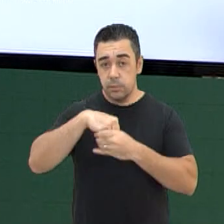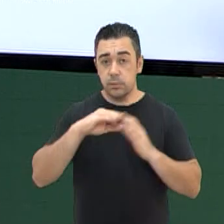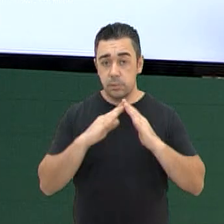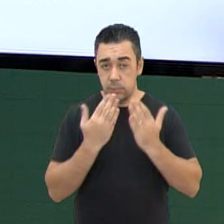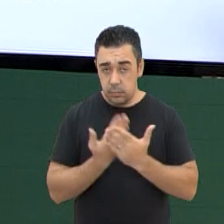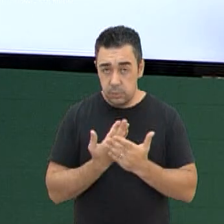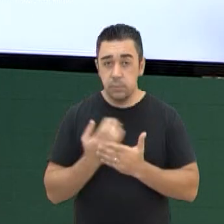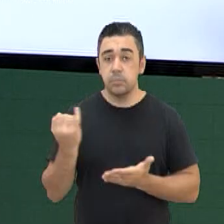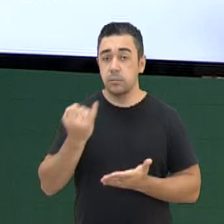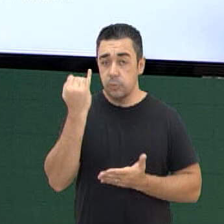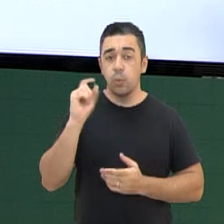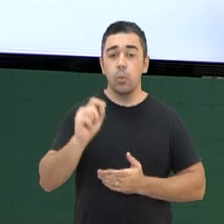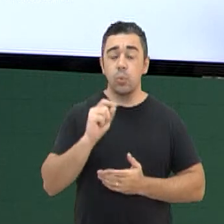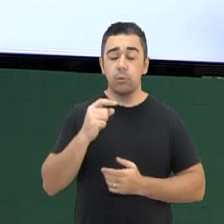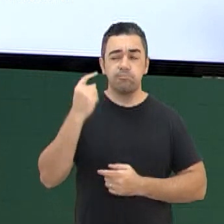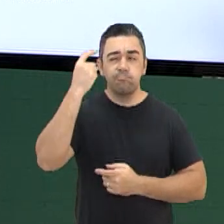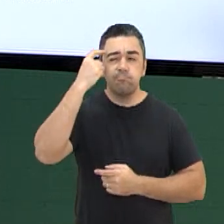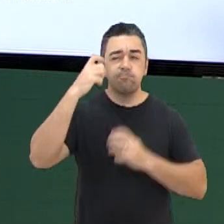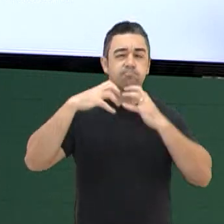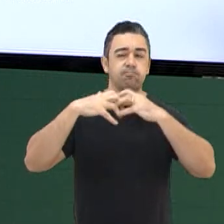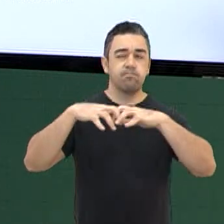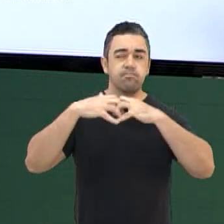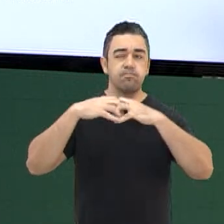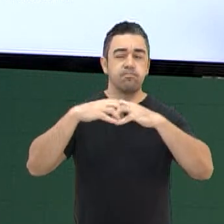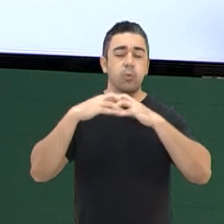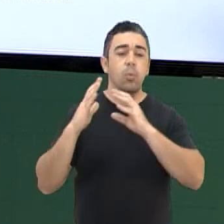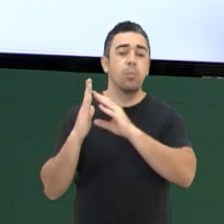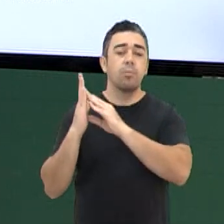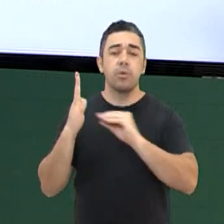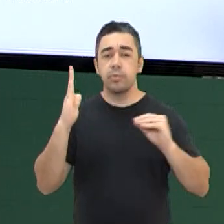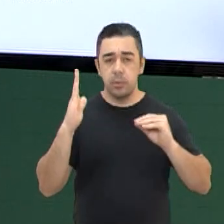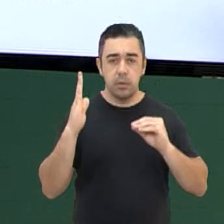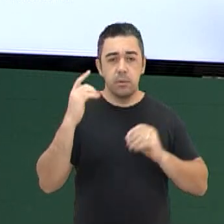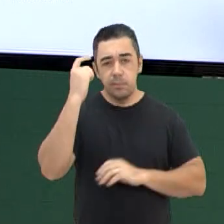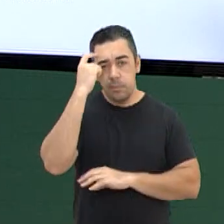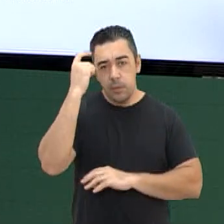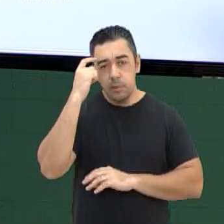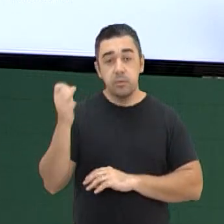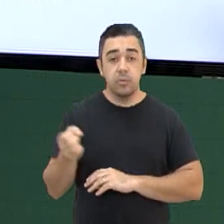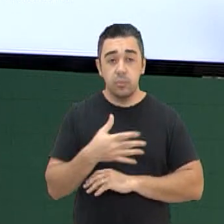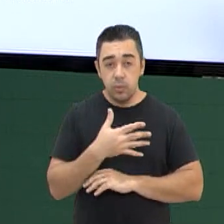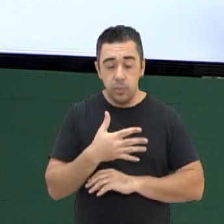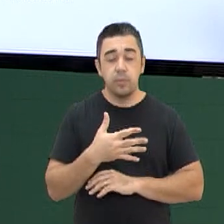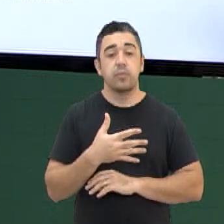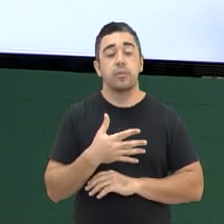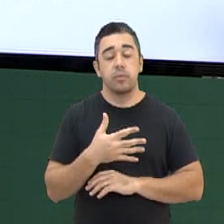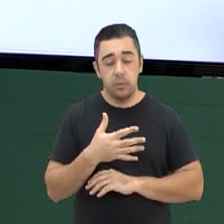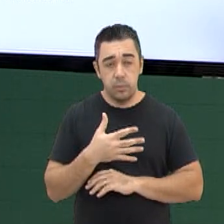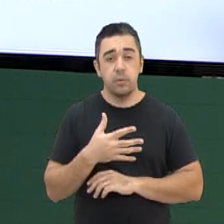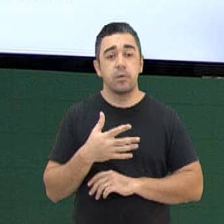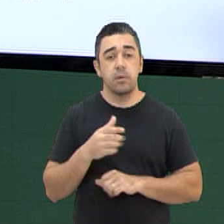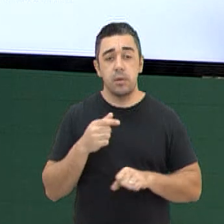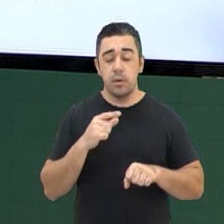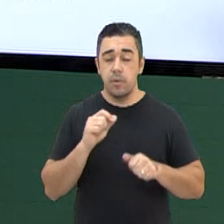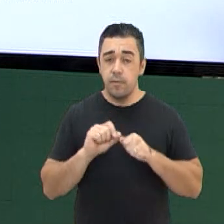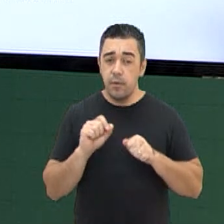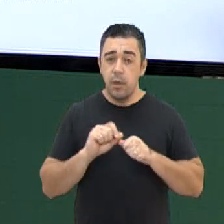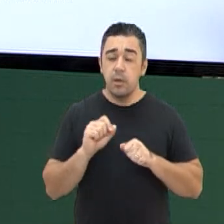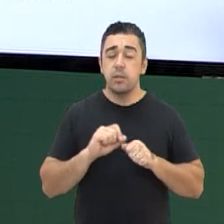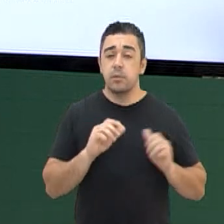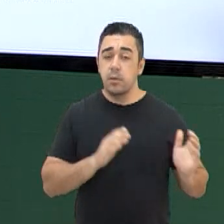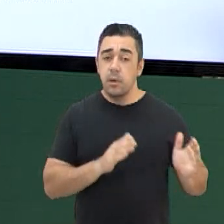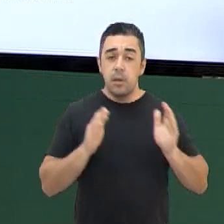é importante que ela reflita sobre esses modelos, repense isso tudo e passe para